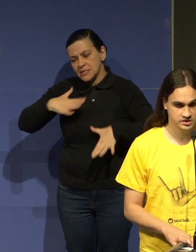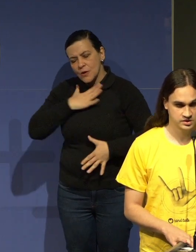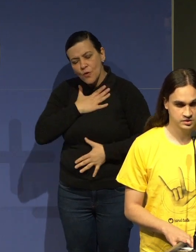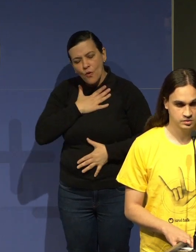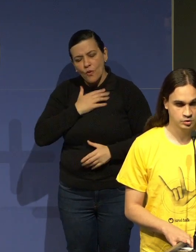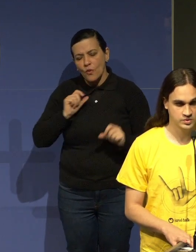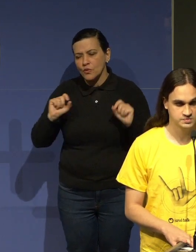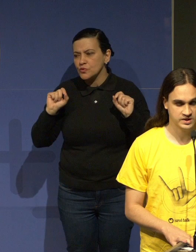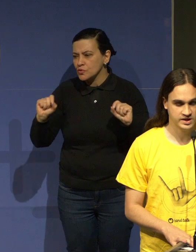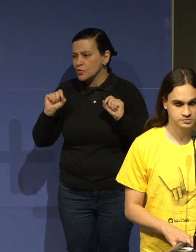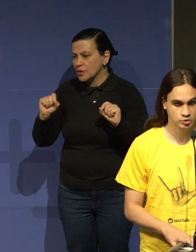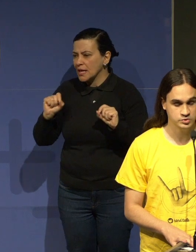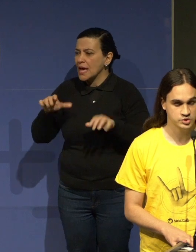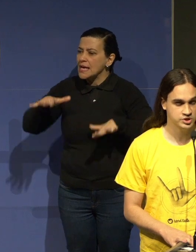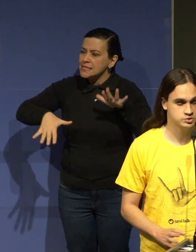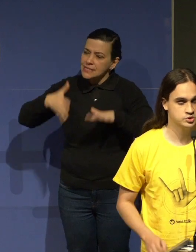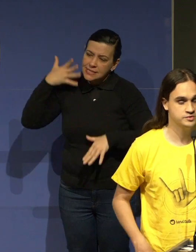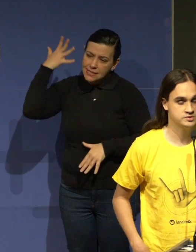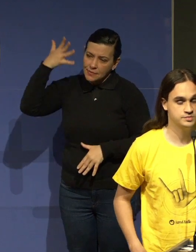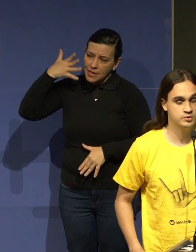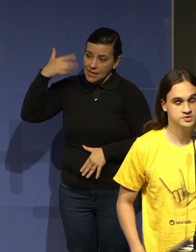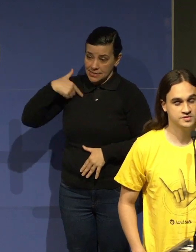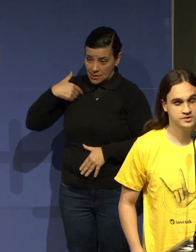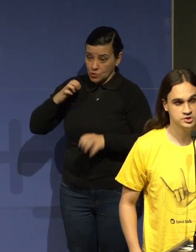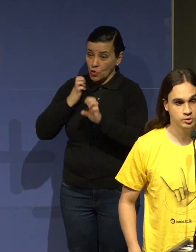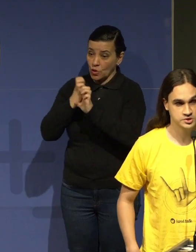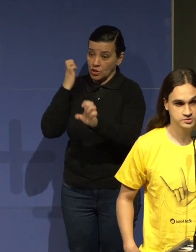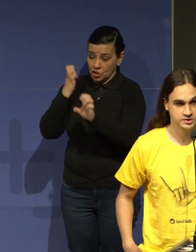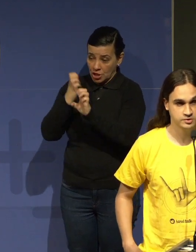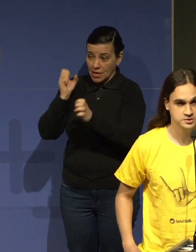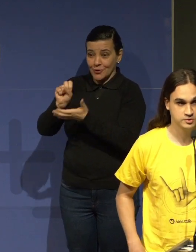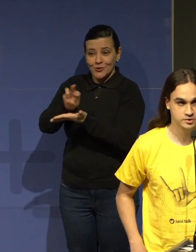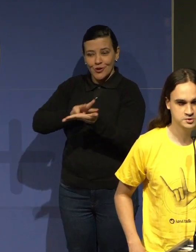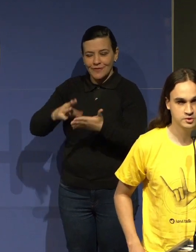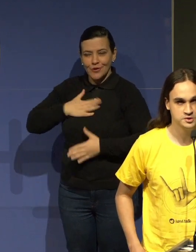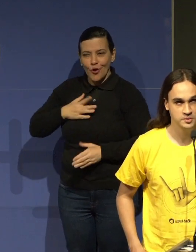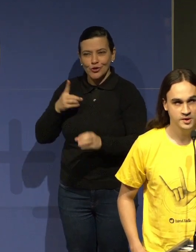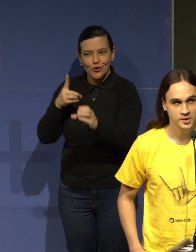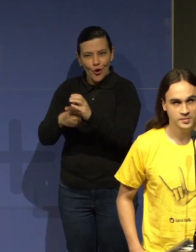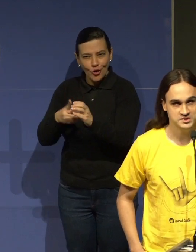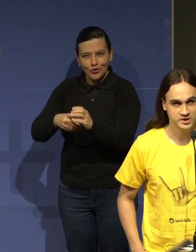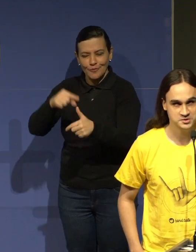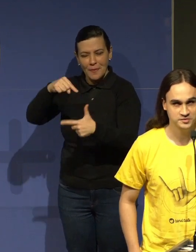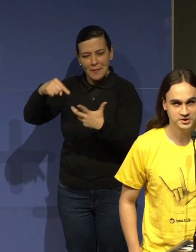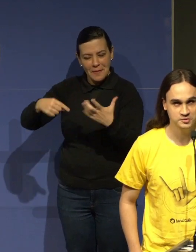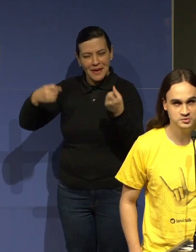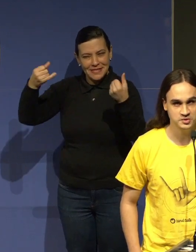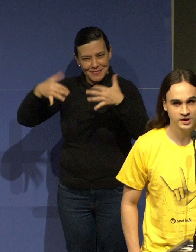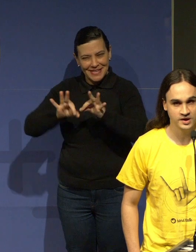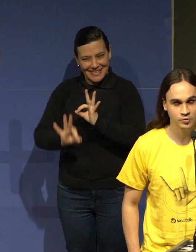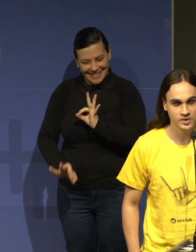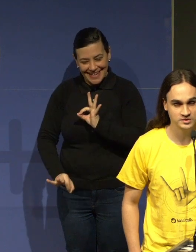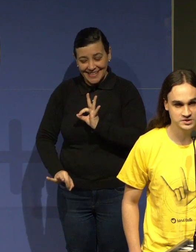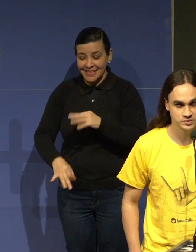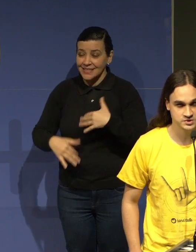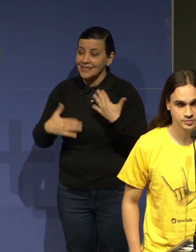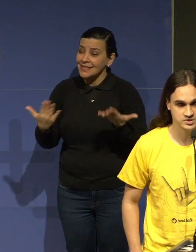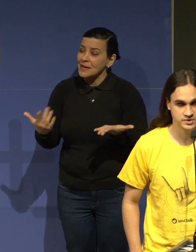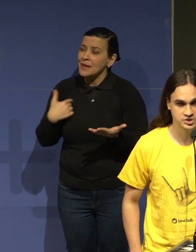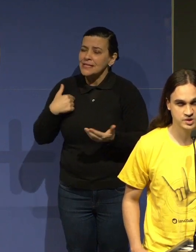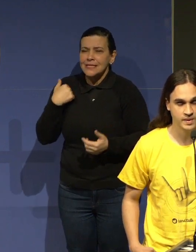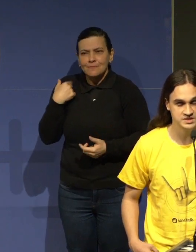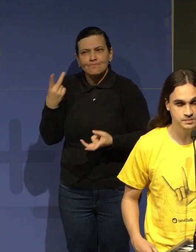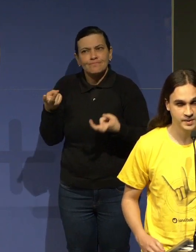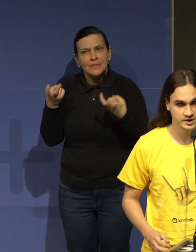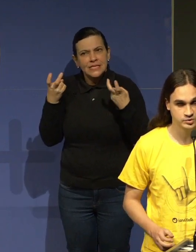de fazer algumas palestras. Como eu sou engenheiro de software, eu sempre gosto de ficar falando de código, né? Código, código, código. Mas eu resolvi que uma das coisas que eu